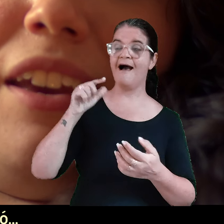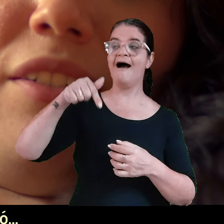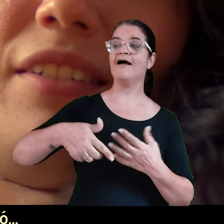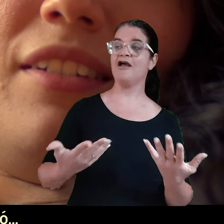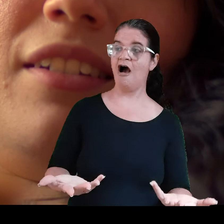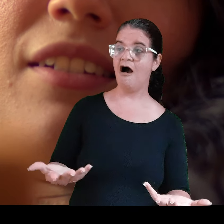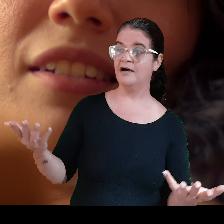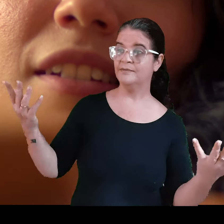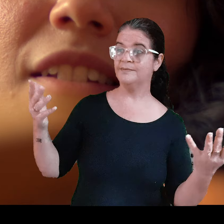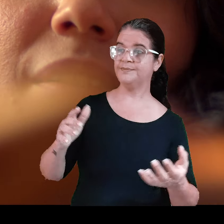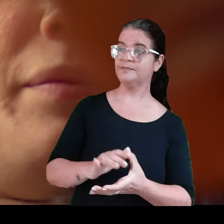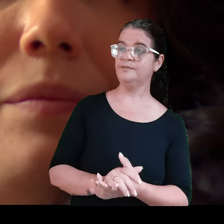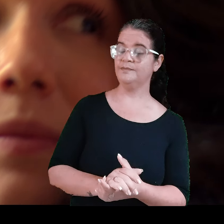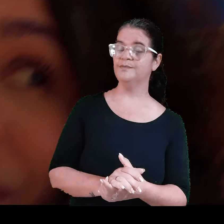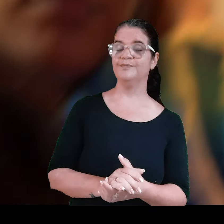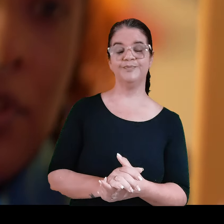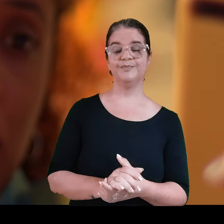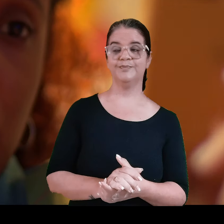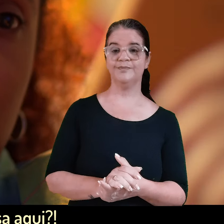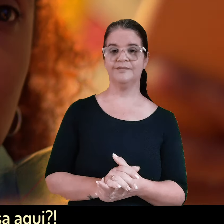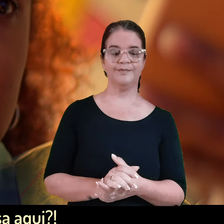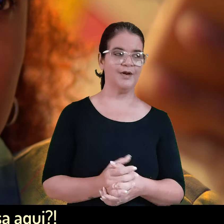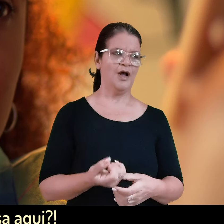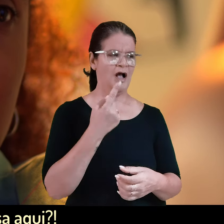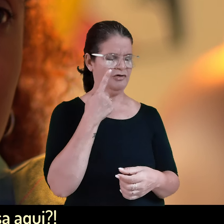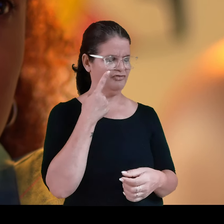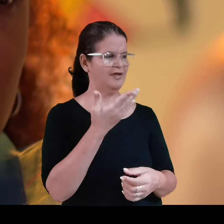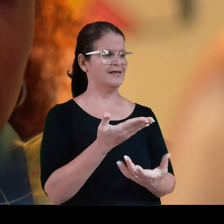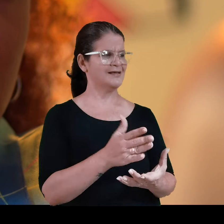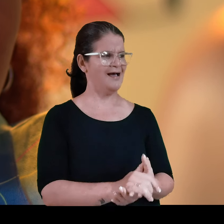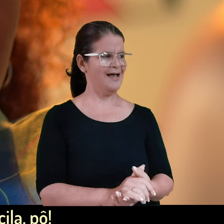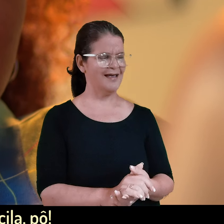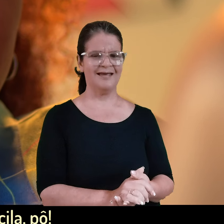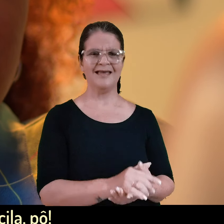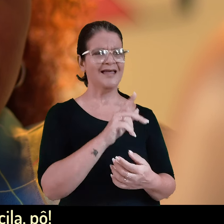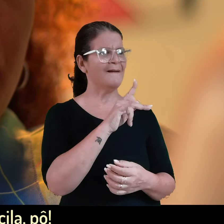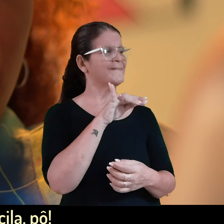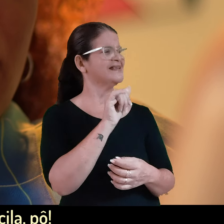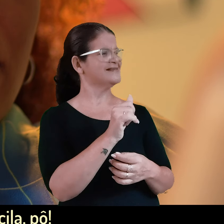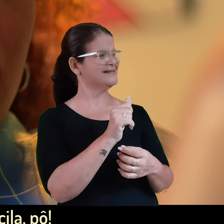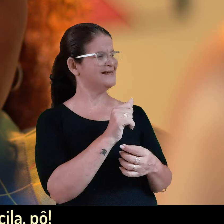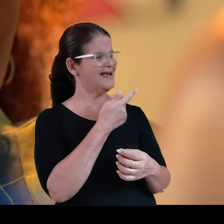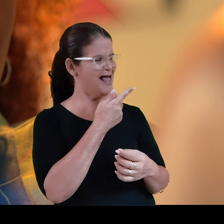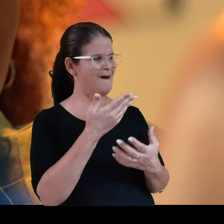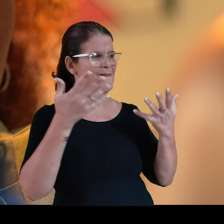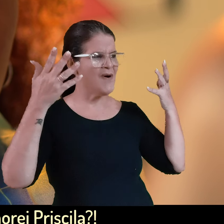Aqui, ó. A Alice pega o celular e mostra pra Helena. Puxa essa aqui. Isso é Priscila, pô.